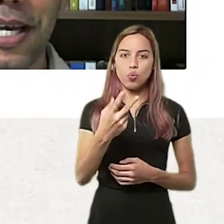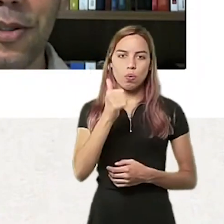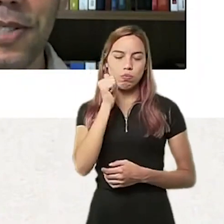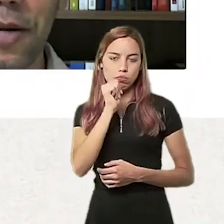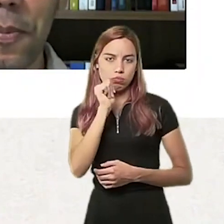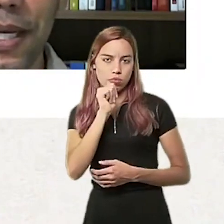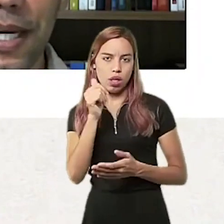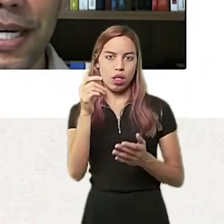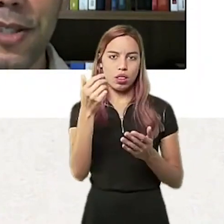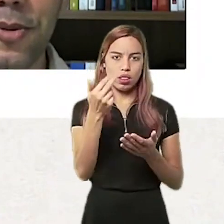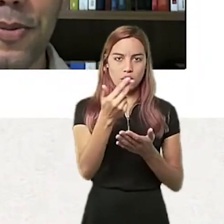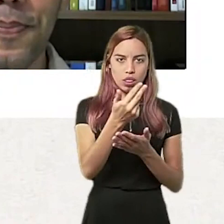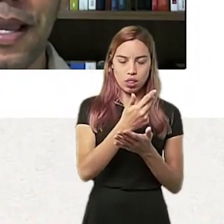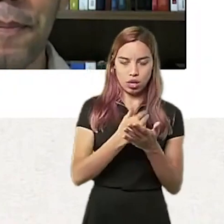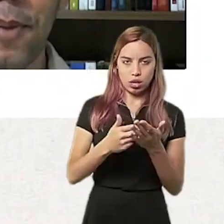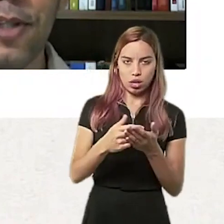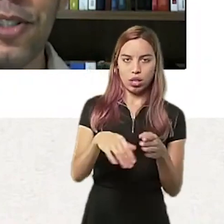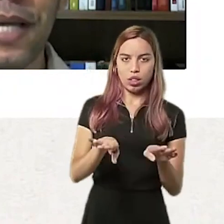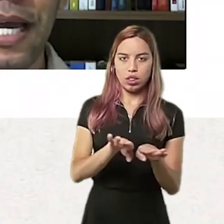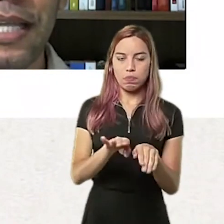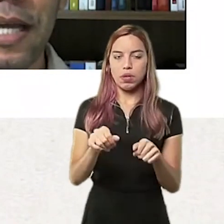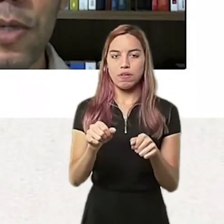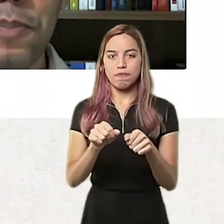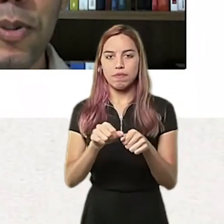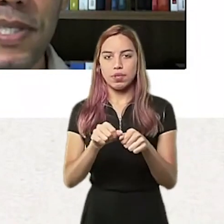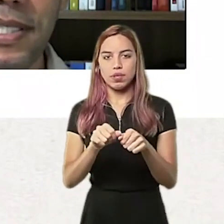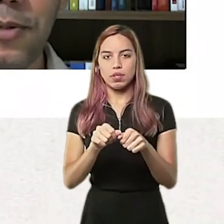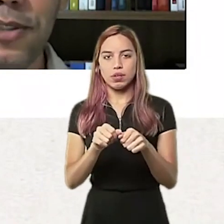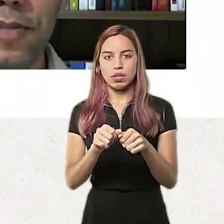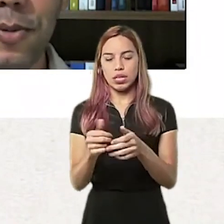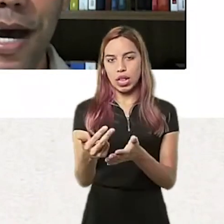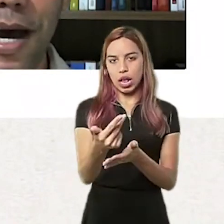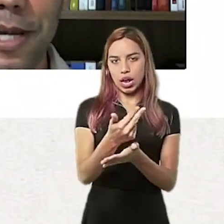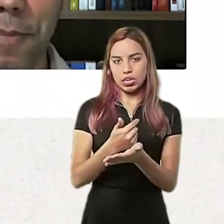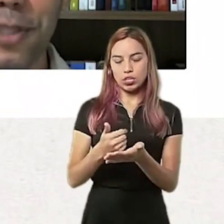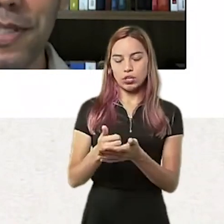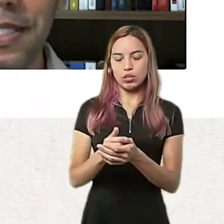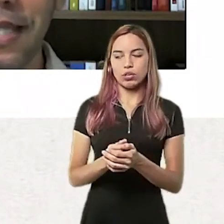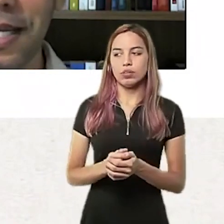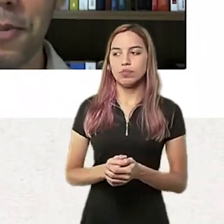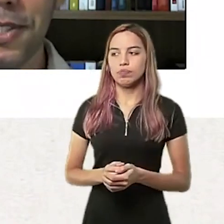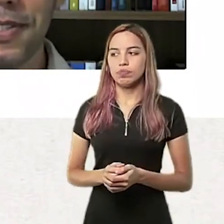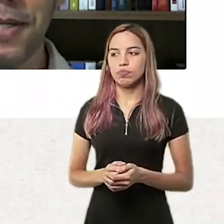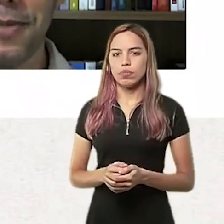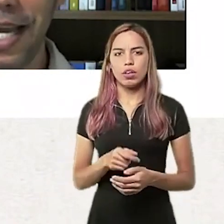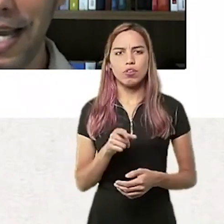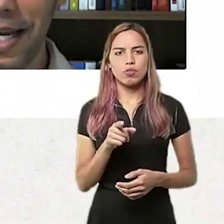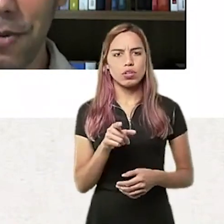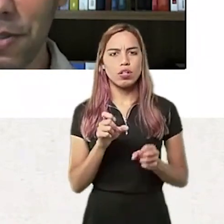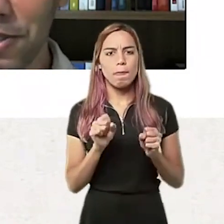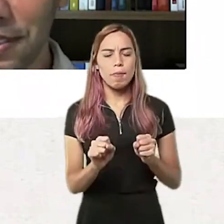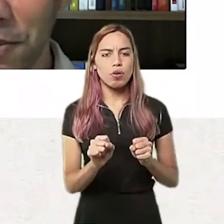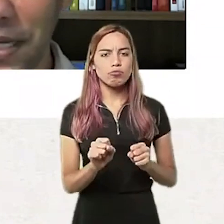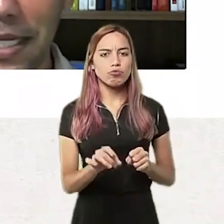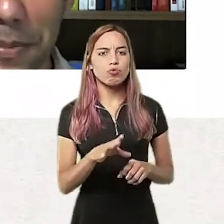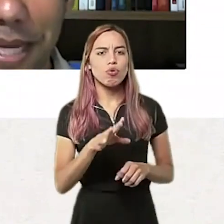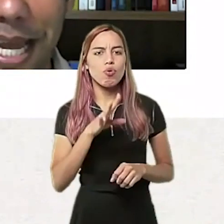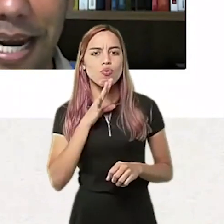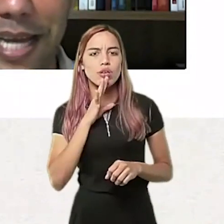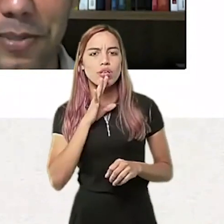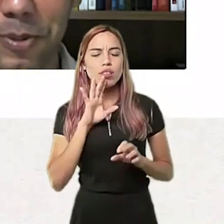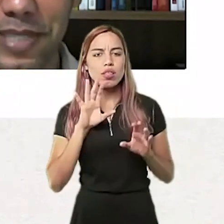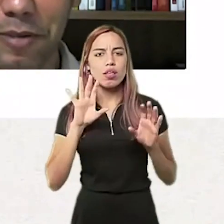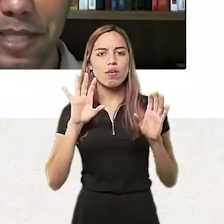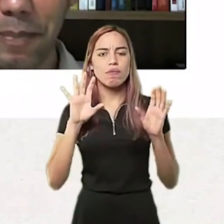nos acompanhando, ela está com exposição individual, pode visitar a exposição dela, é uma exposição